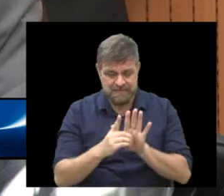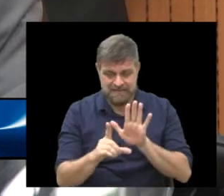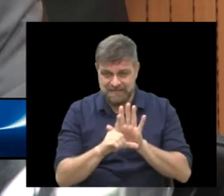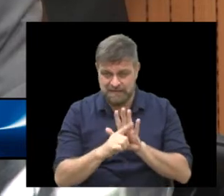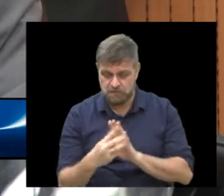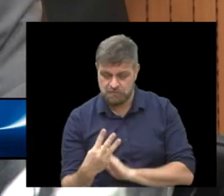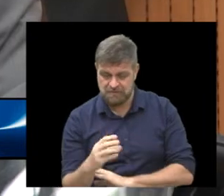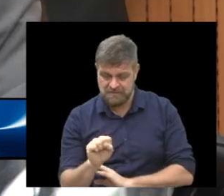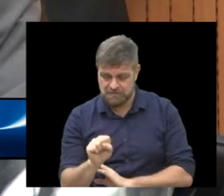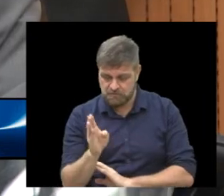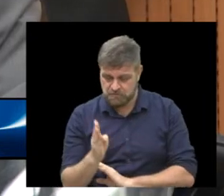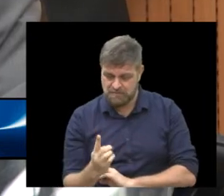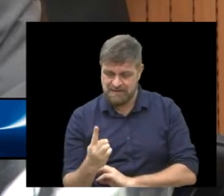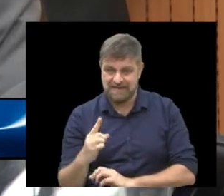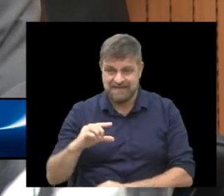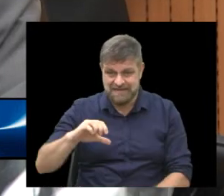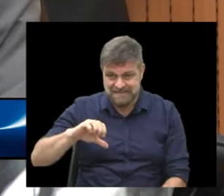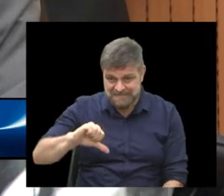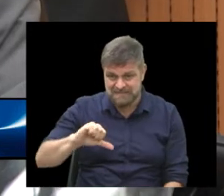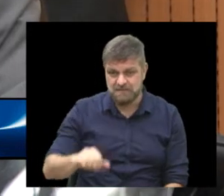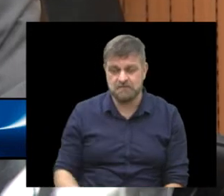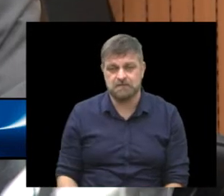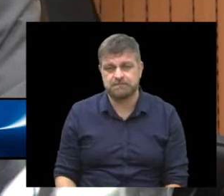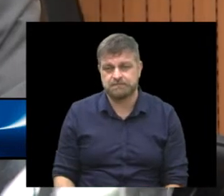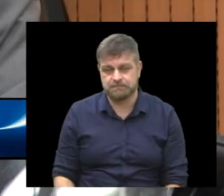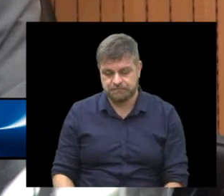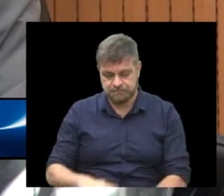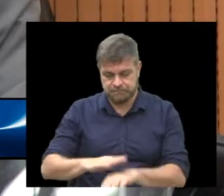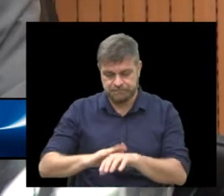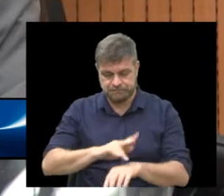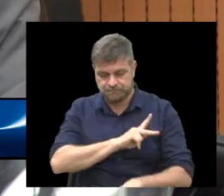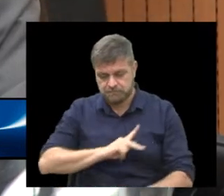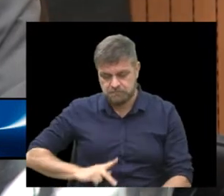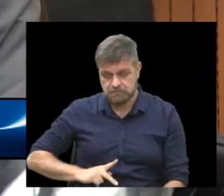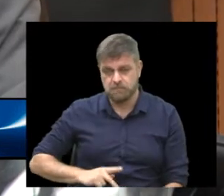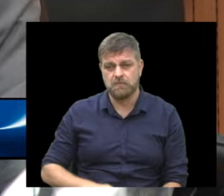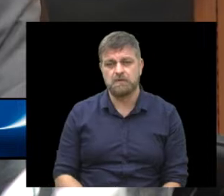número 38/19, processo número